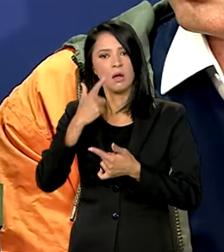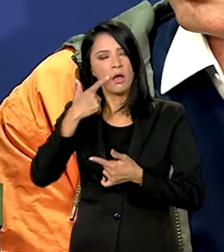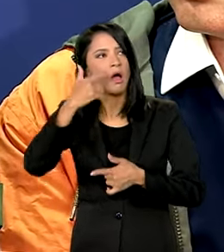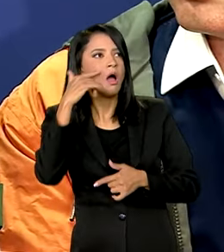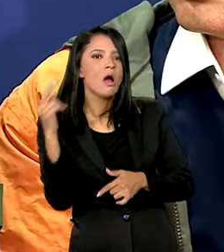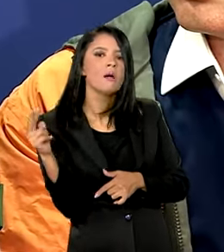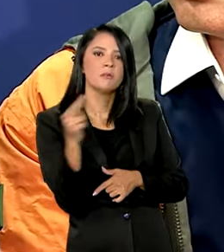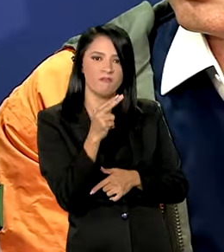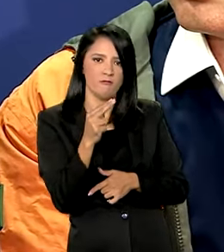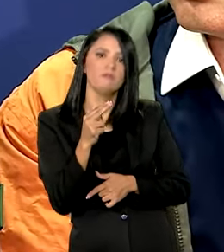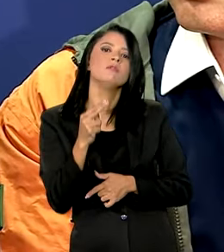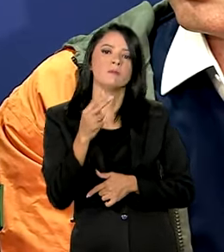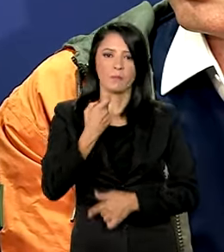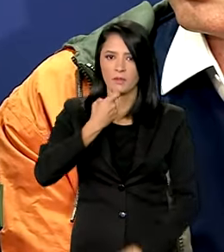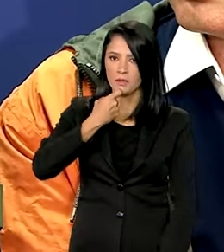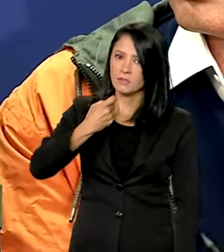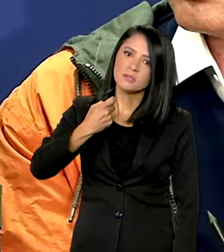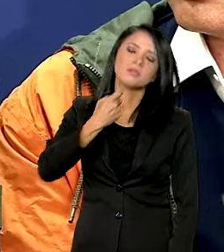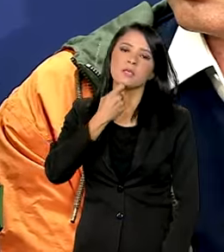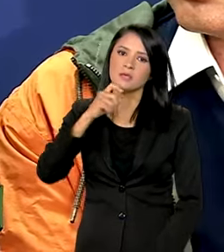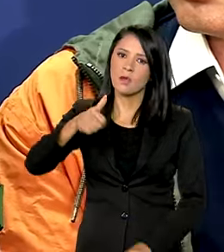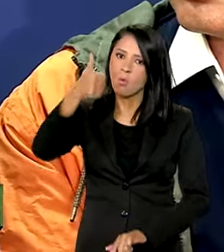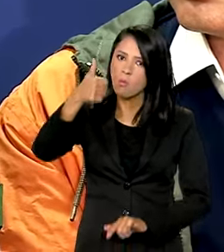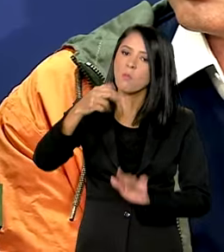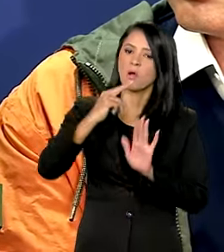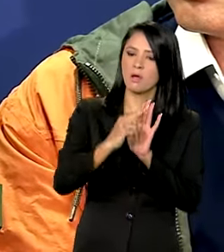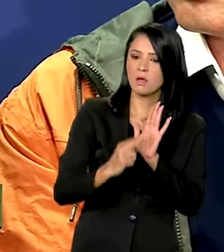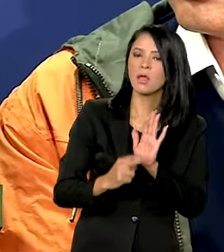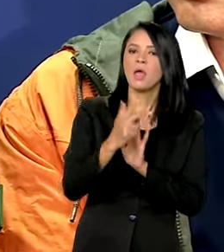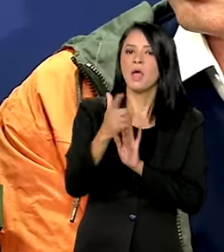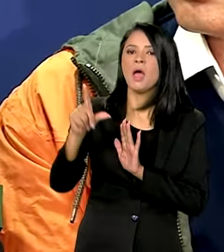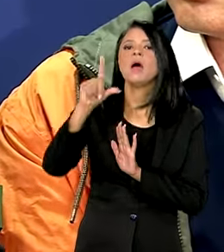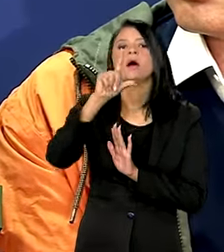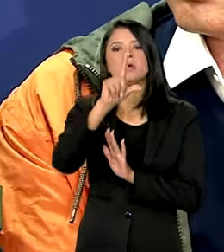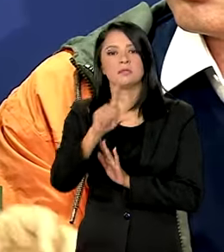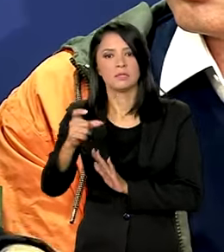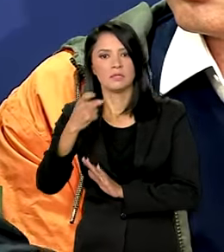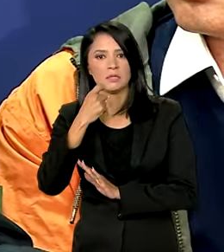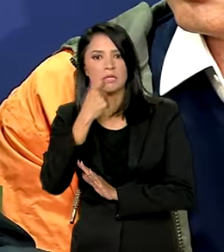Então na sexta-feira saiu uma lista, na terça-feira saiu outra